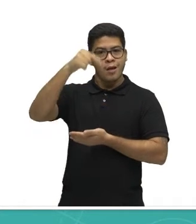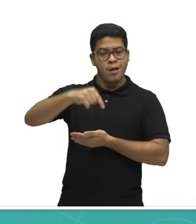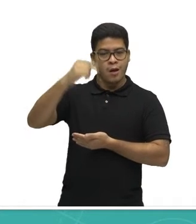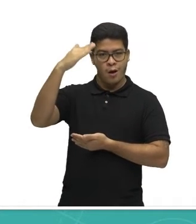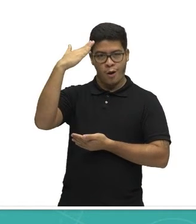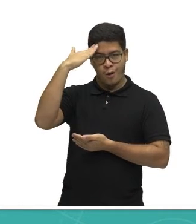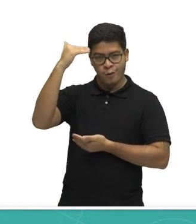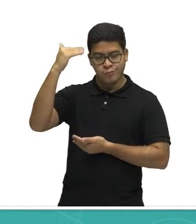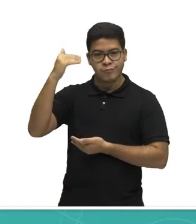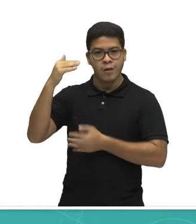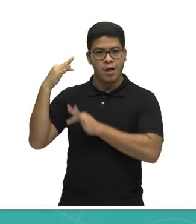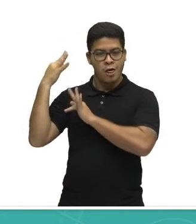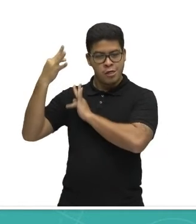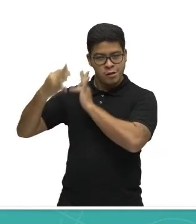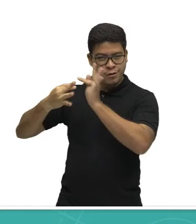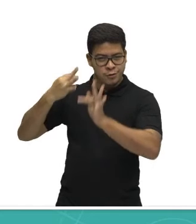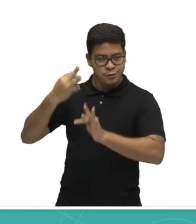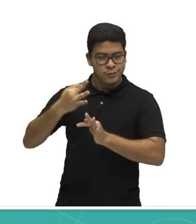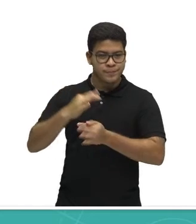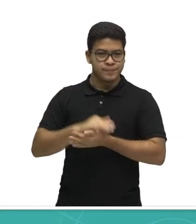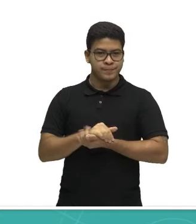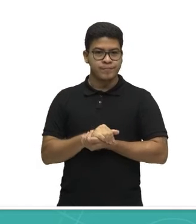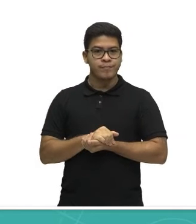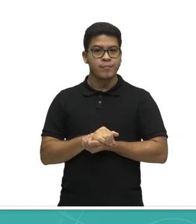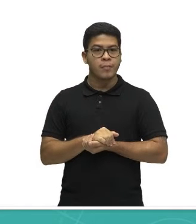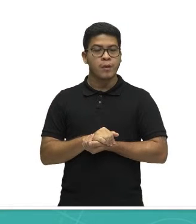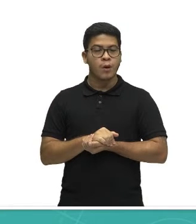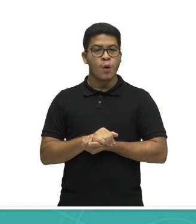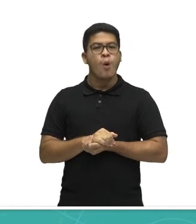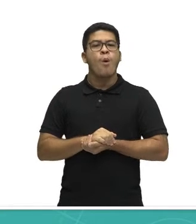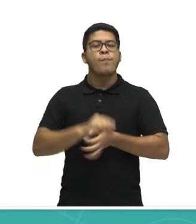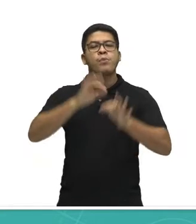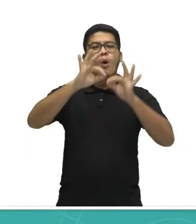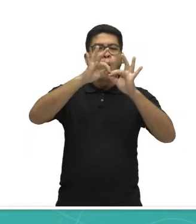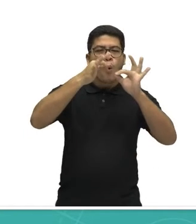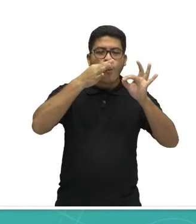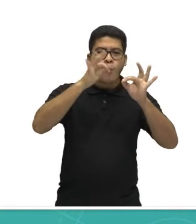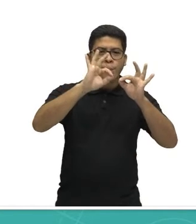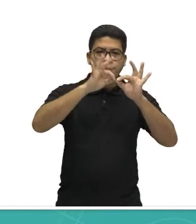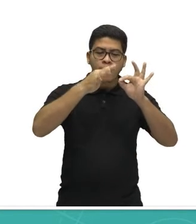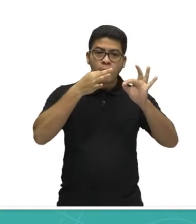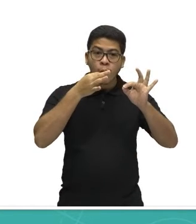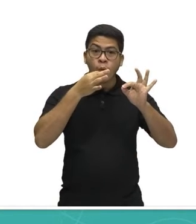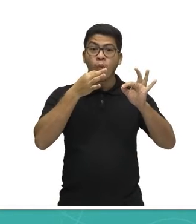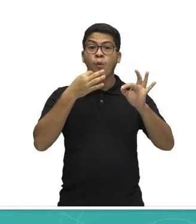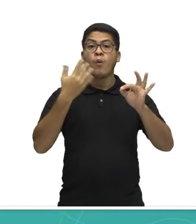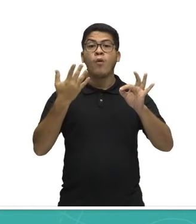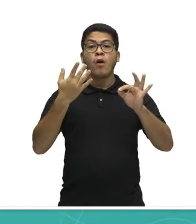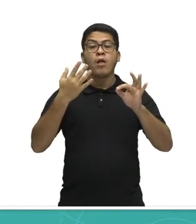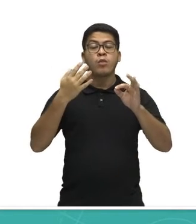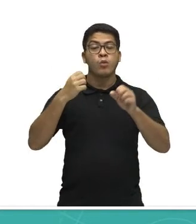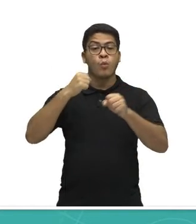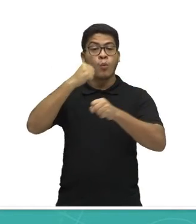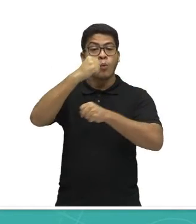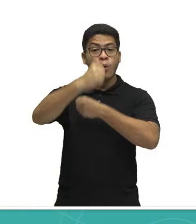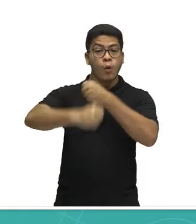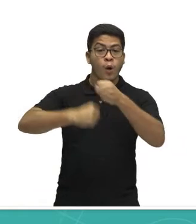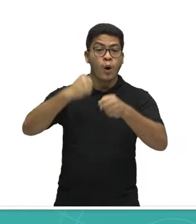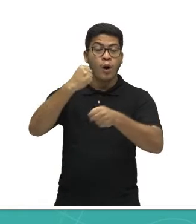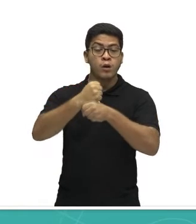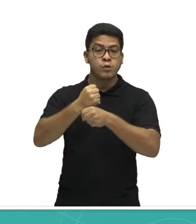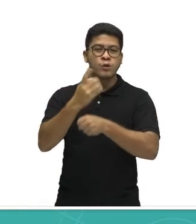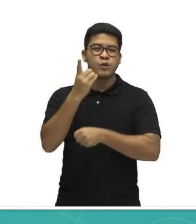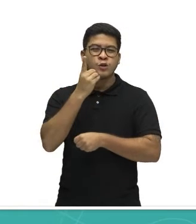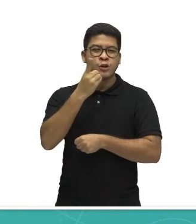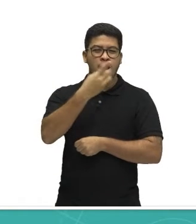vocês tem uma crença. Bem, comer uvas e romãs no ano novo para ter sorte e fortuna durante o decorrer